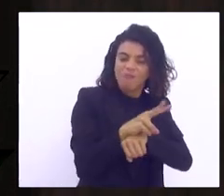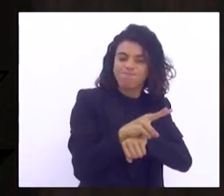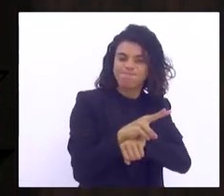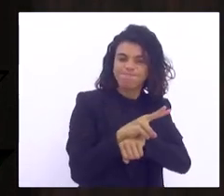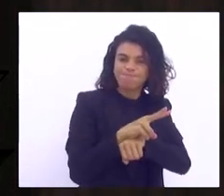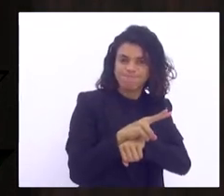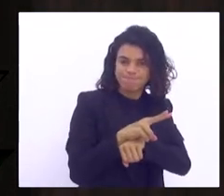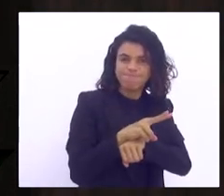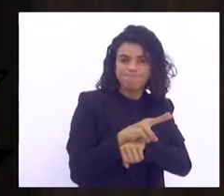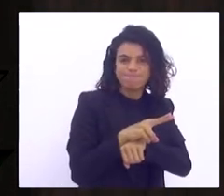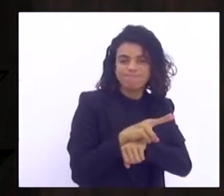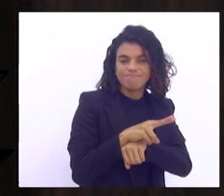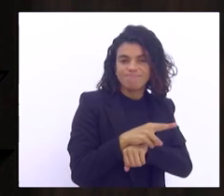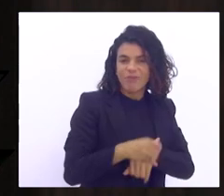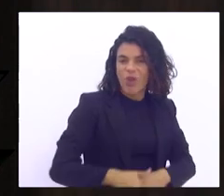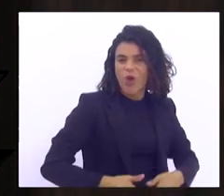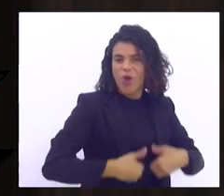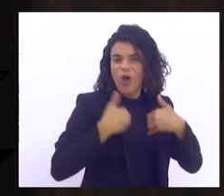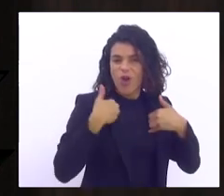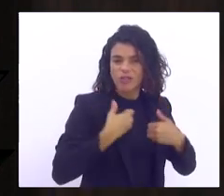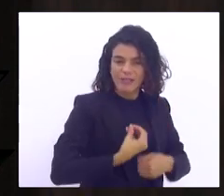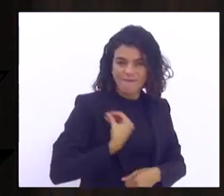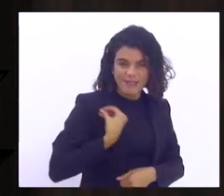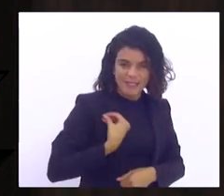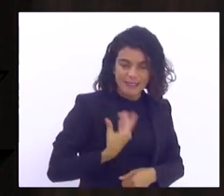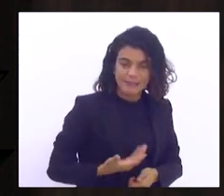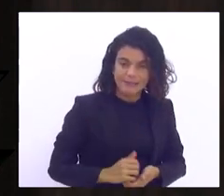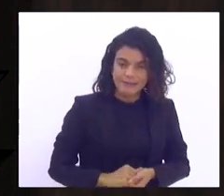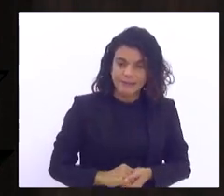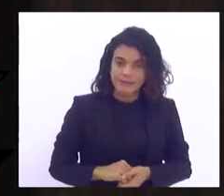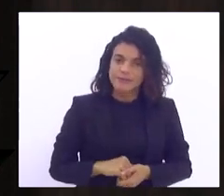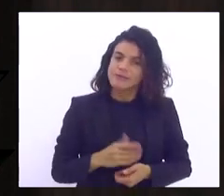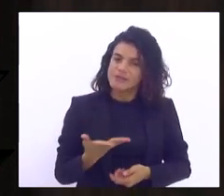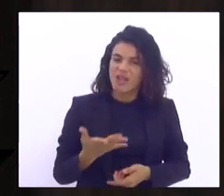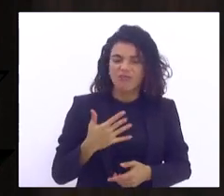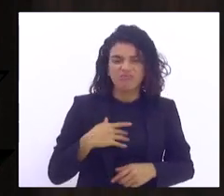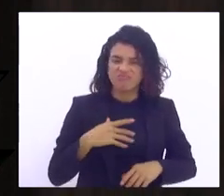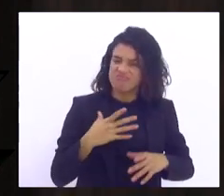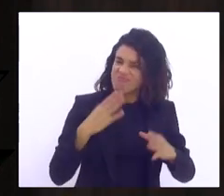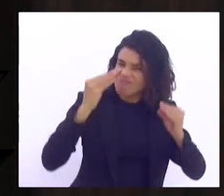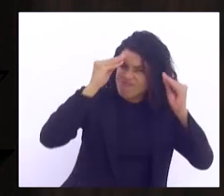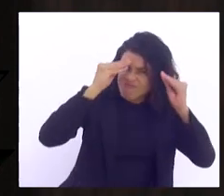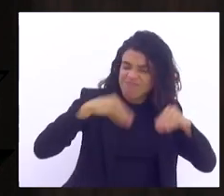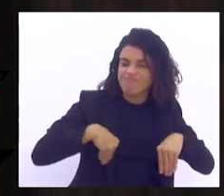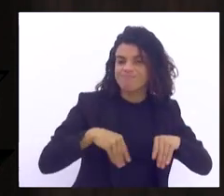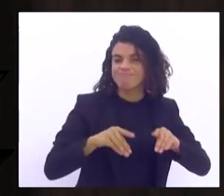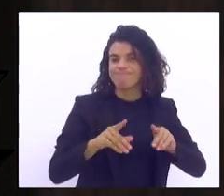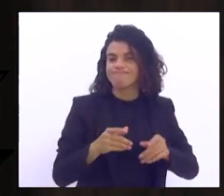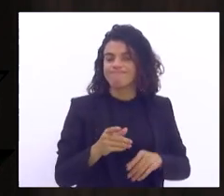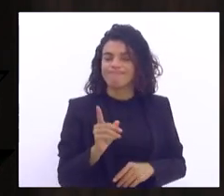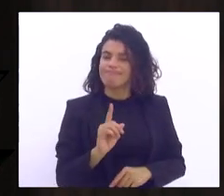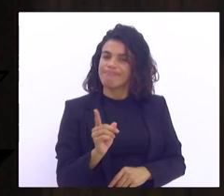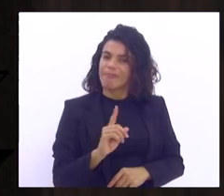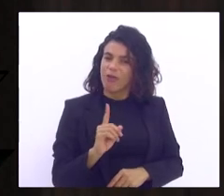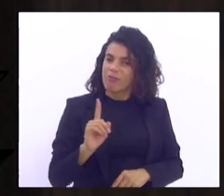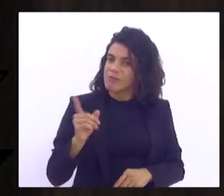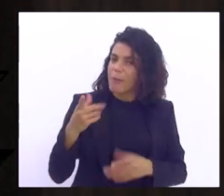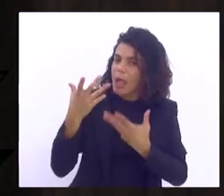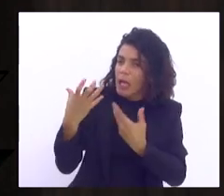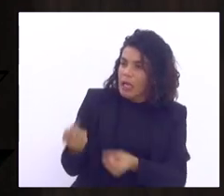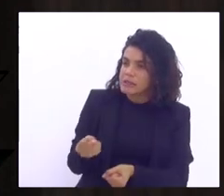honrosos guardiões da causa da vida. Então, não nos acovardemos. Não deixemos que nos